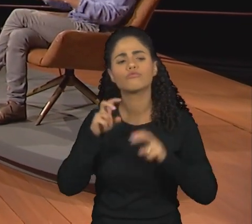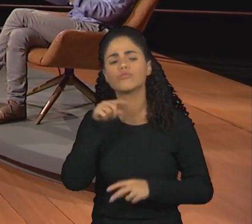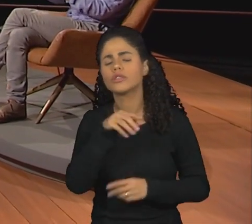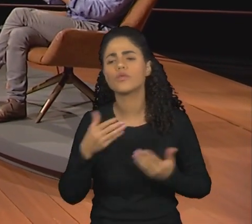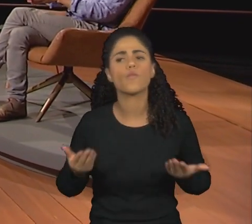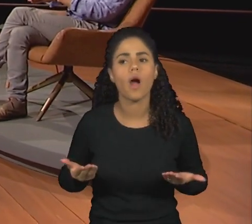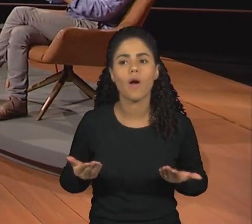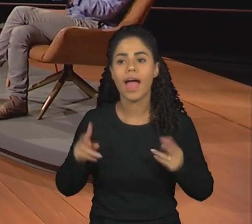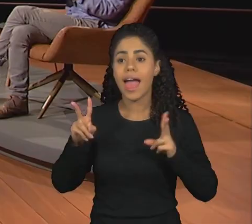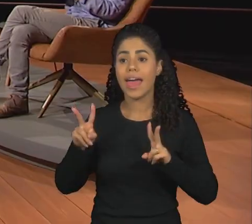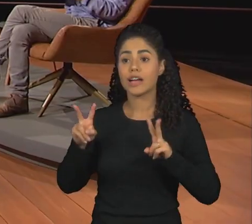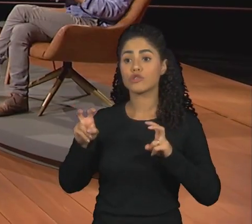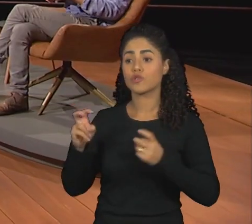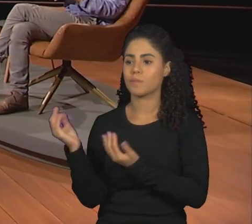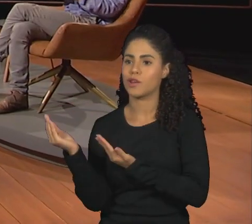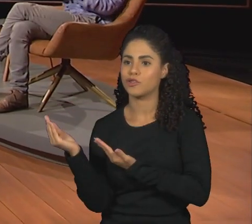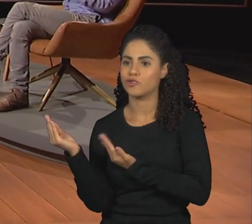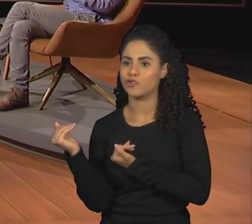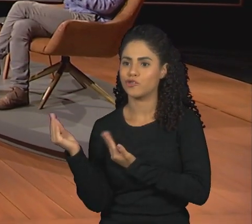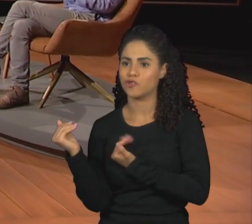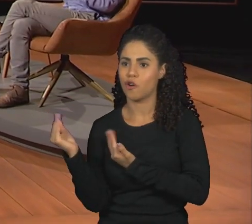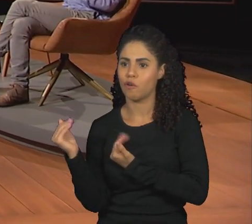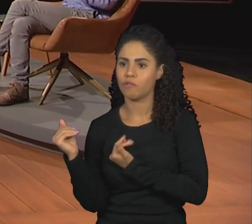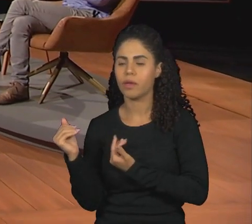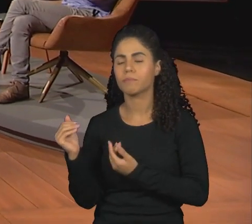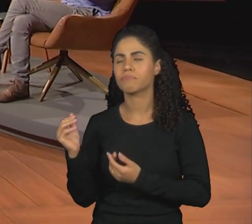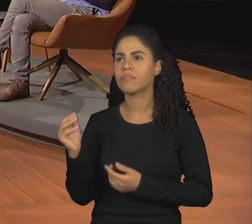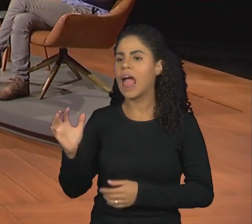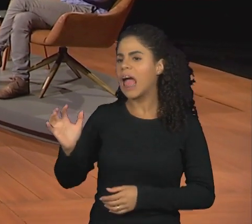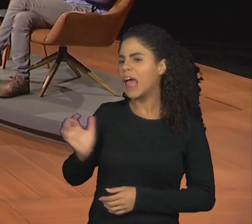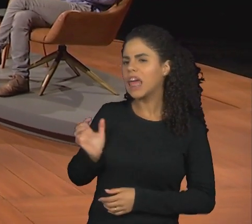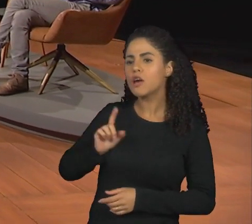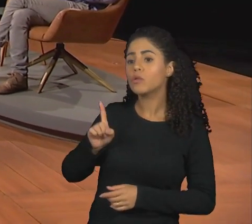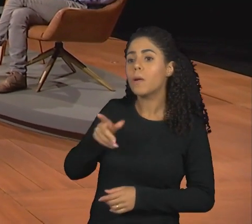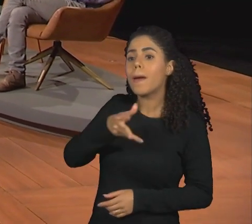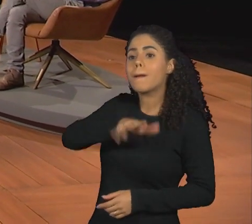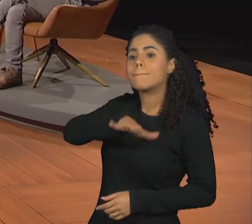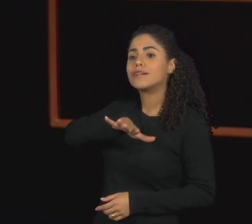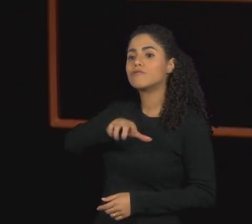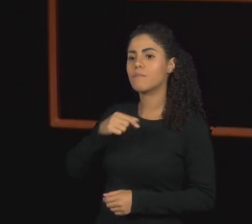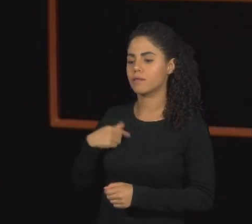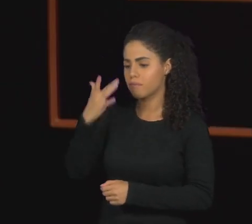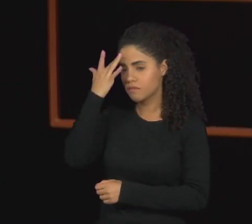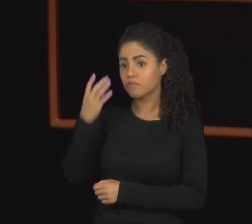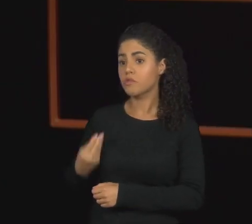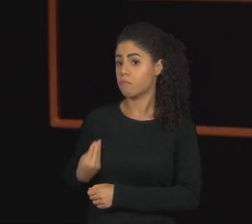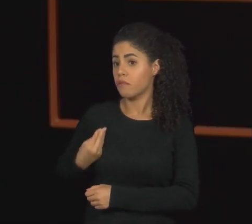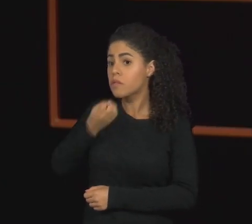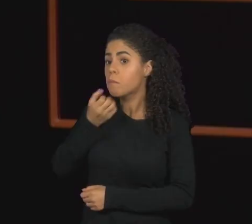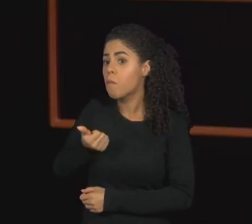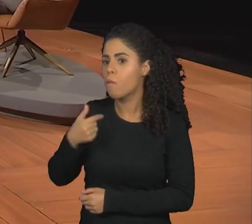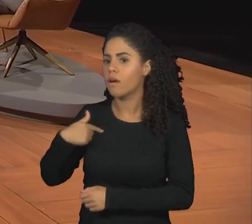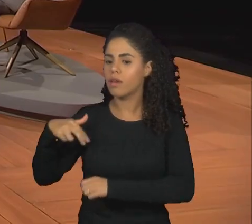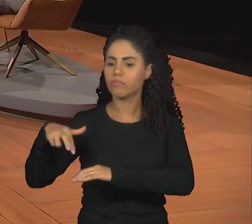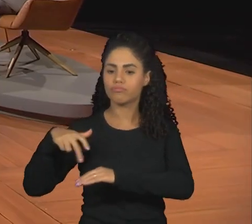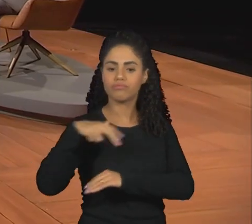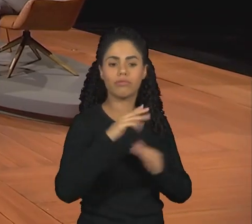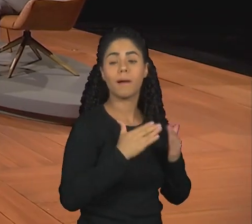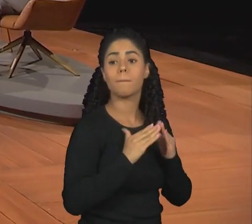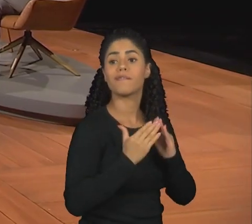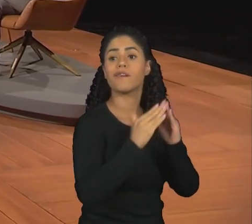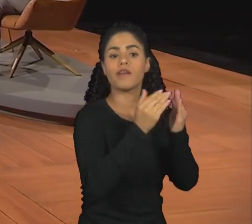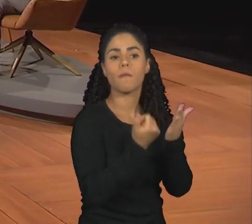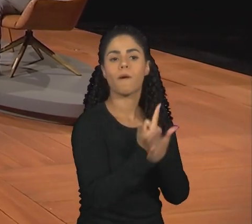Que era sobre jovens de classe média que subiam a favela para comprar drogas. E uma produtora,